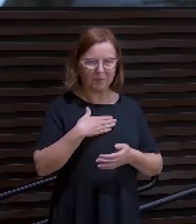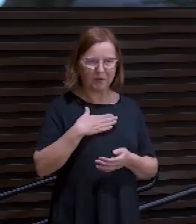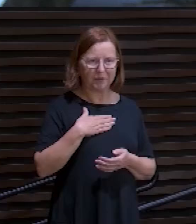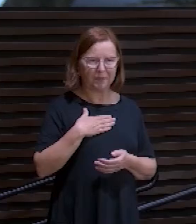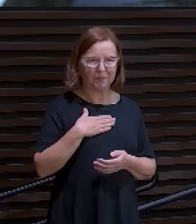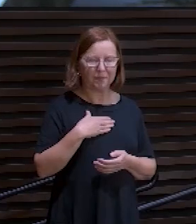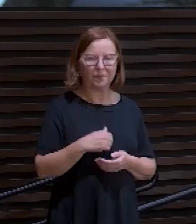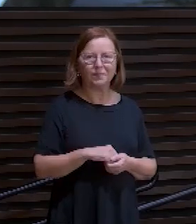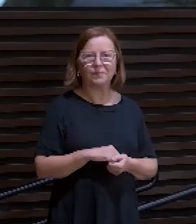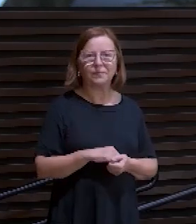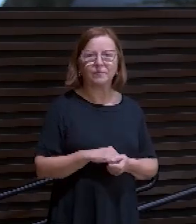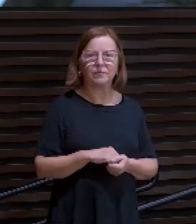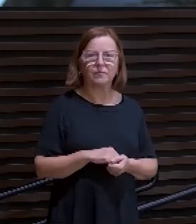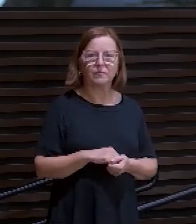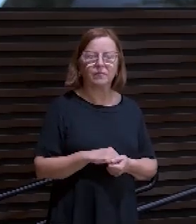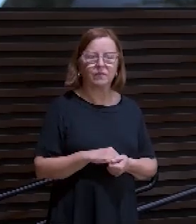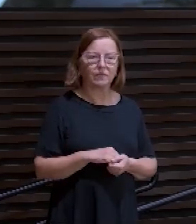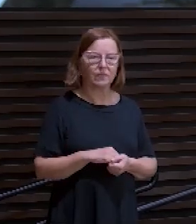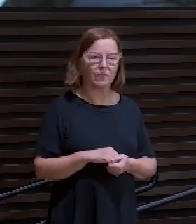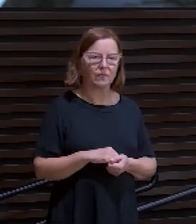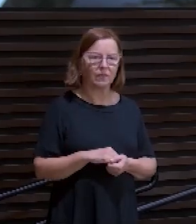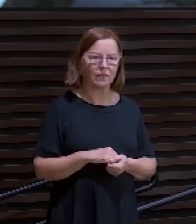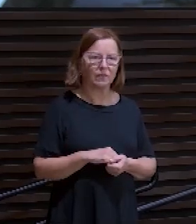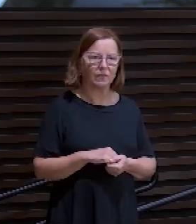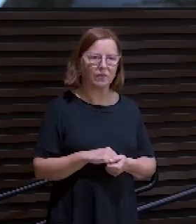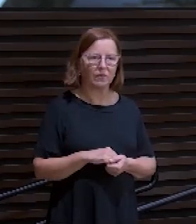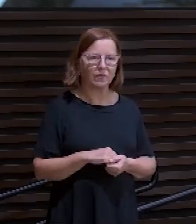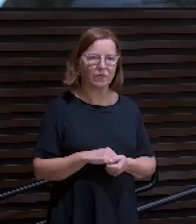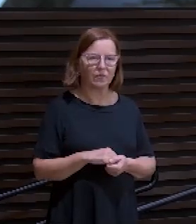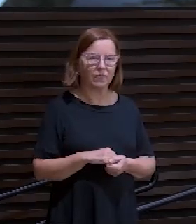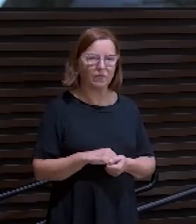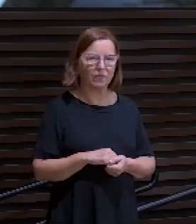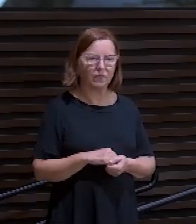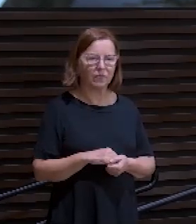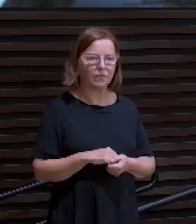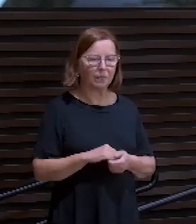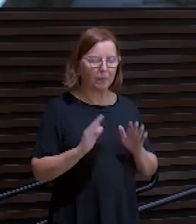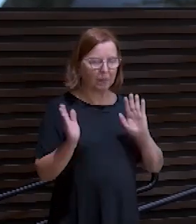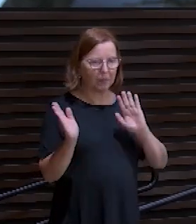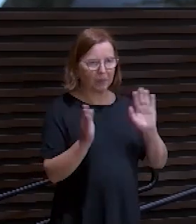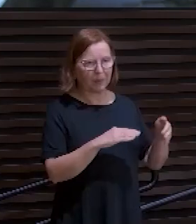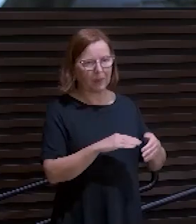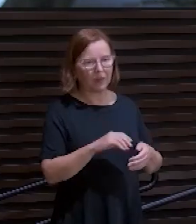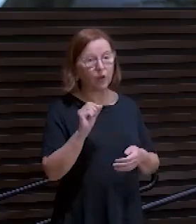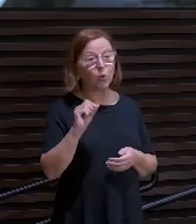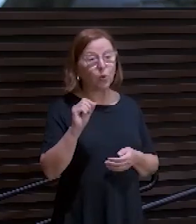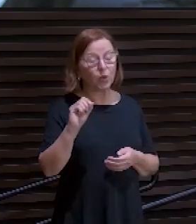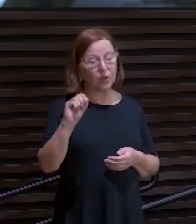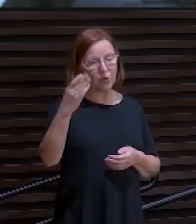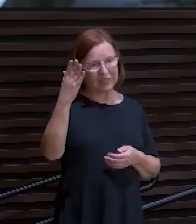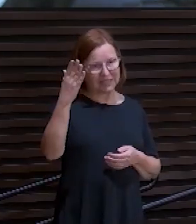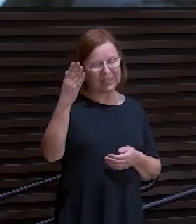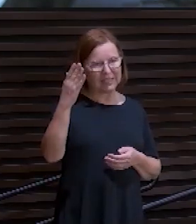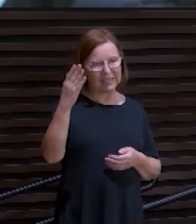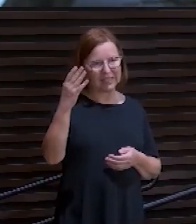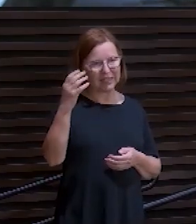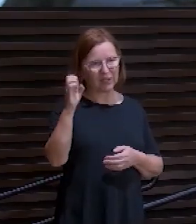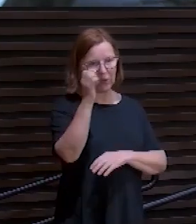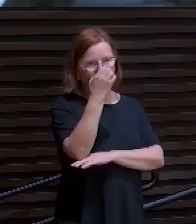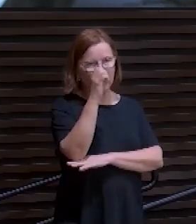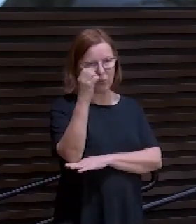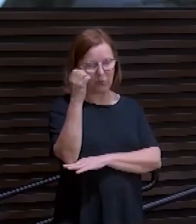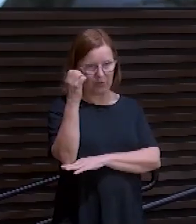O que foi que aconteceu no Éden, quando o homem pecou? O Senhor os expulsou